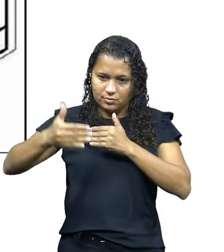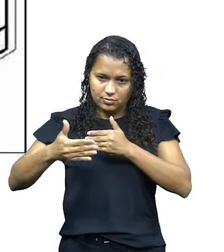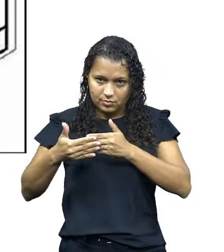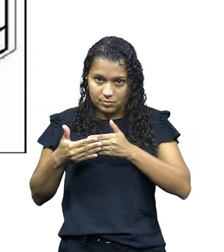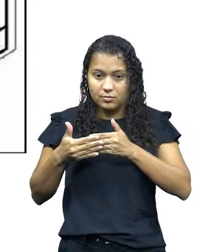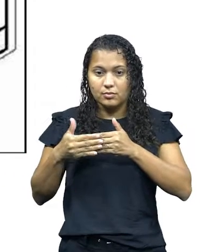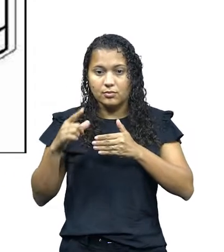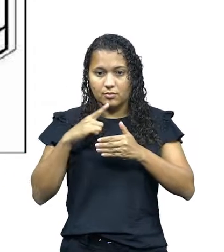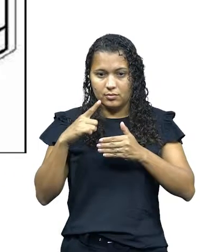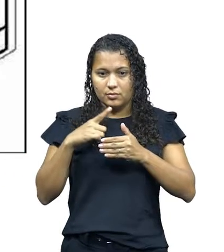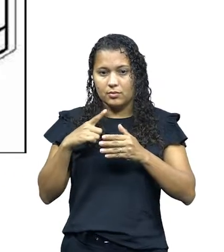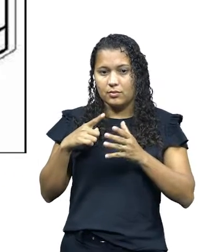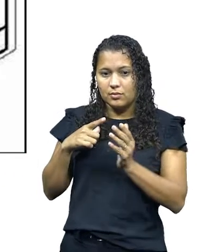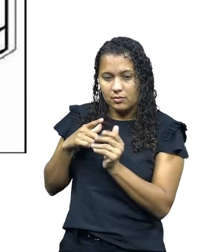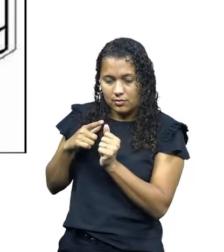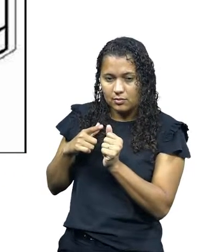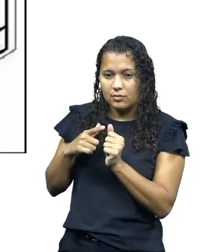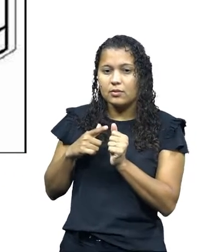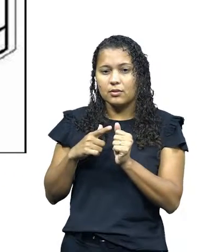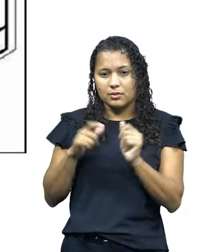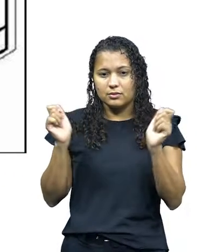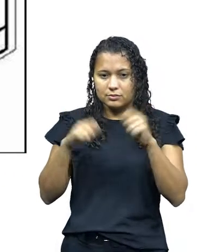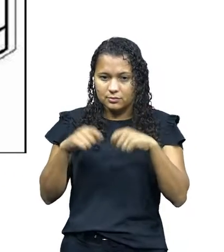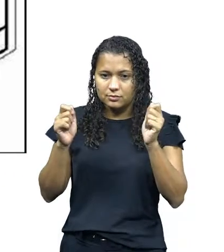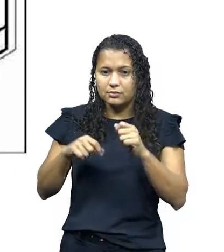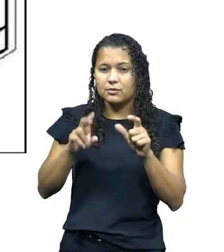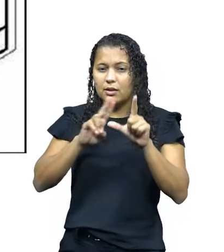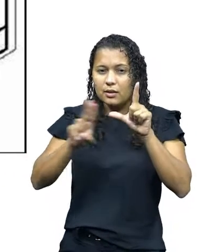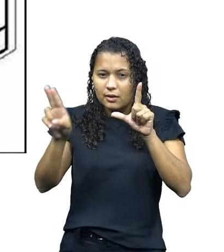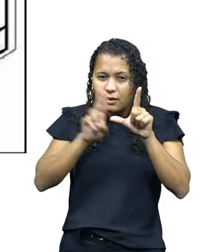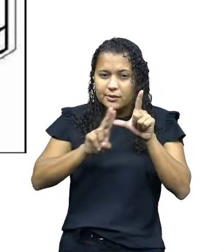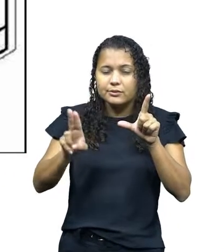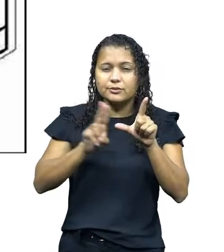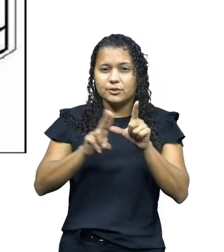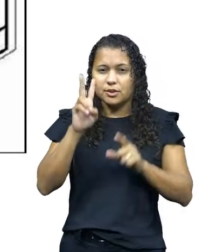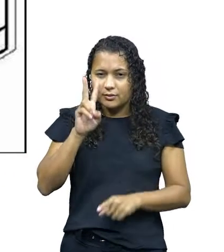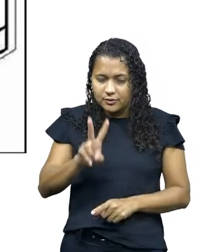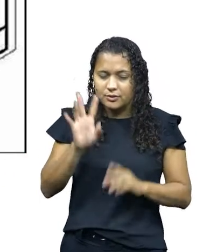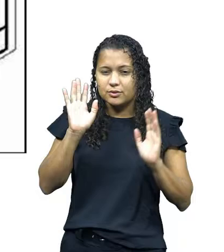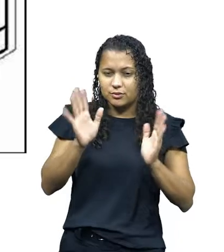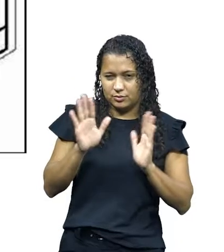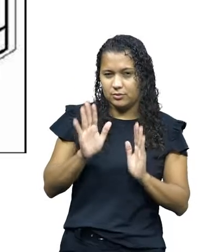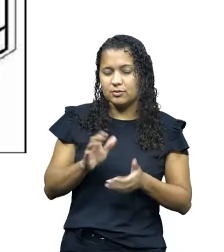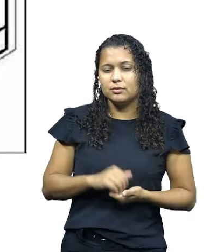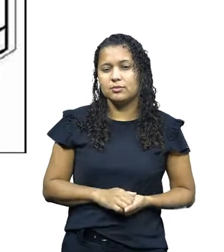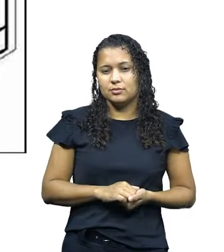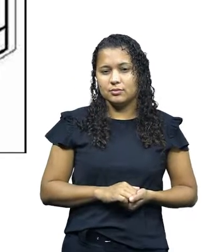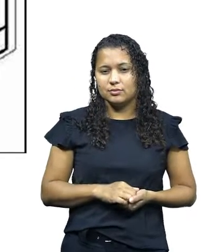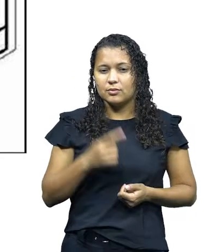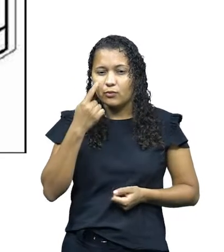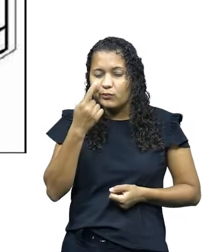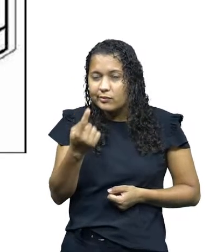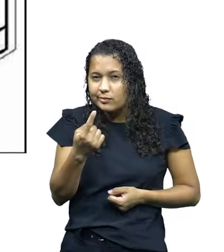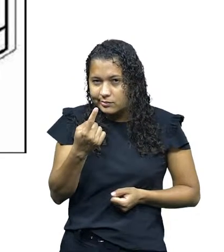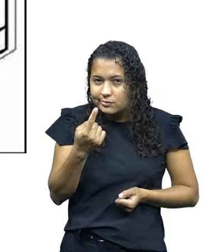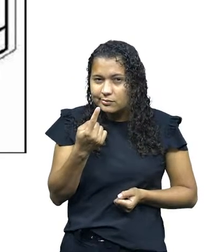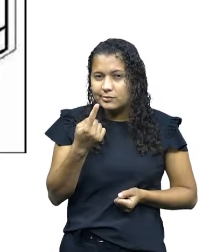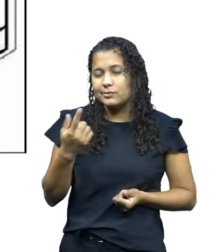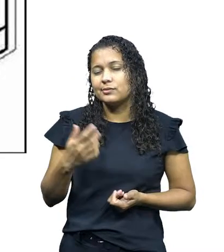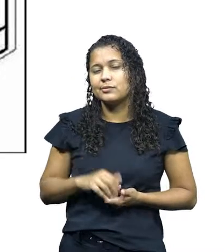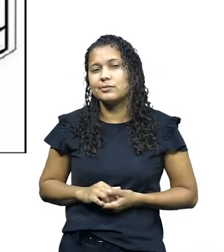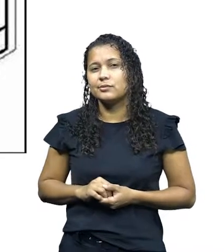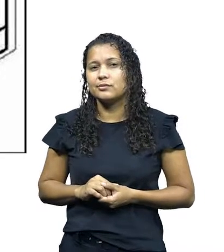vê que ela está com o cantinho superior dobrado, ela está com a legenda visível, E se vocês forem